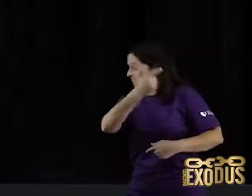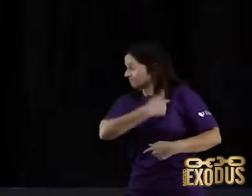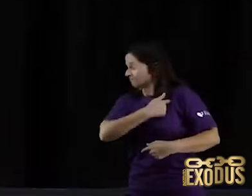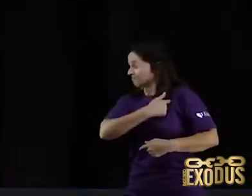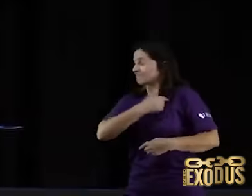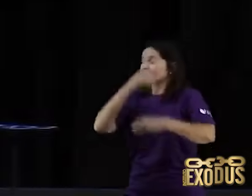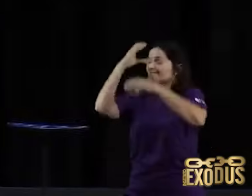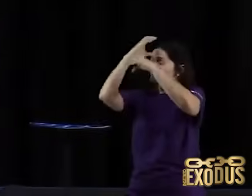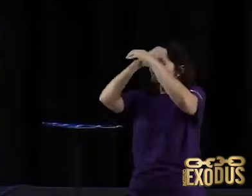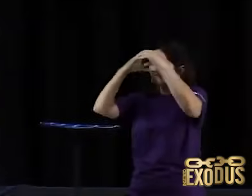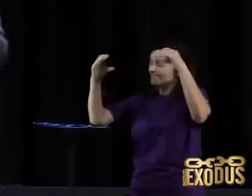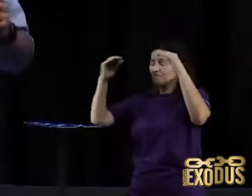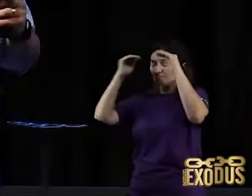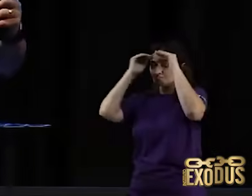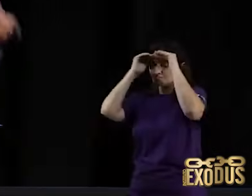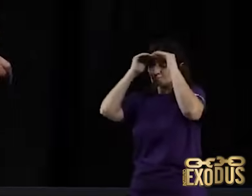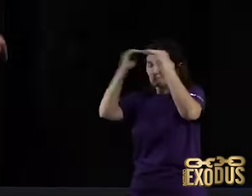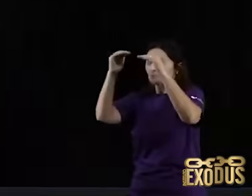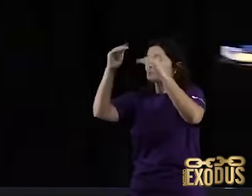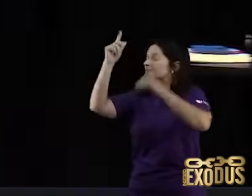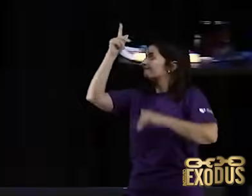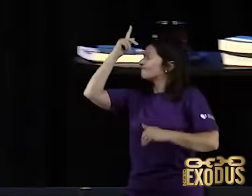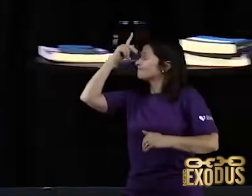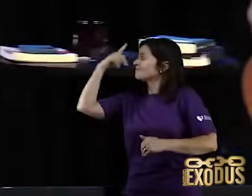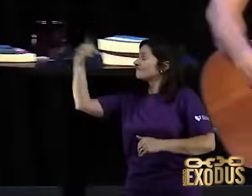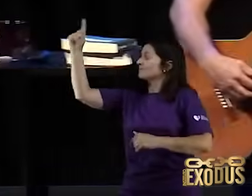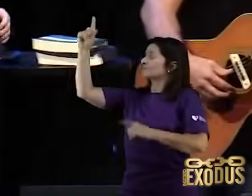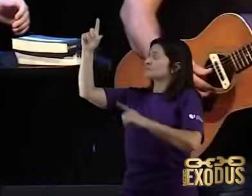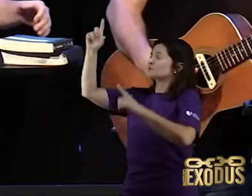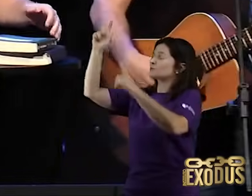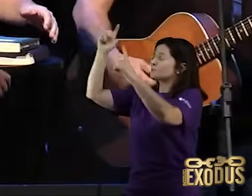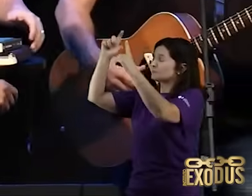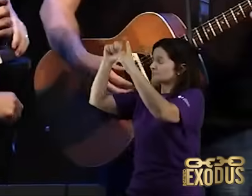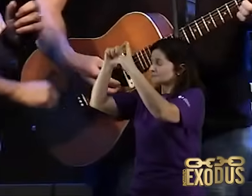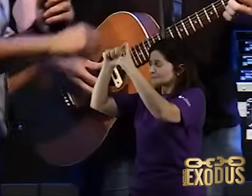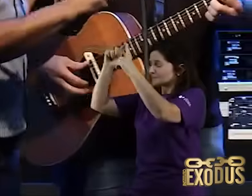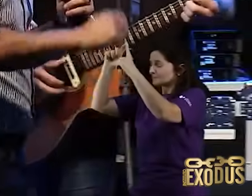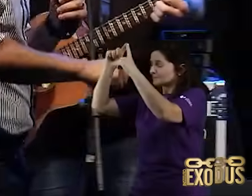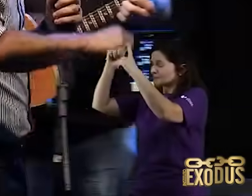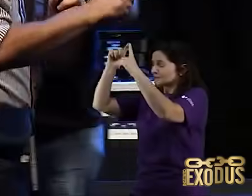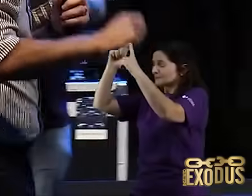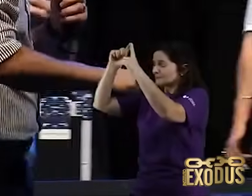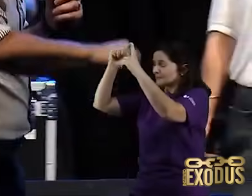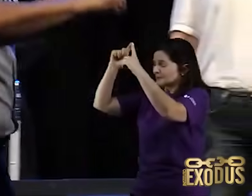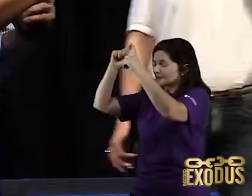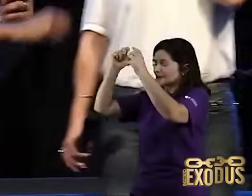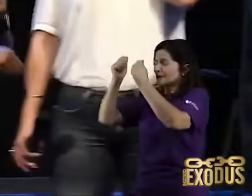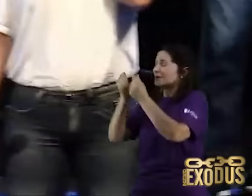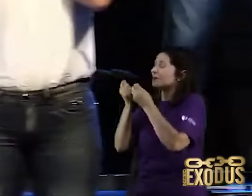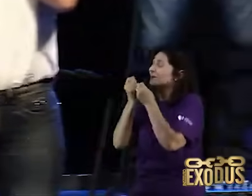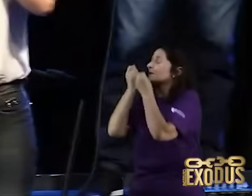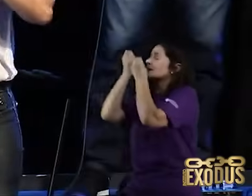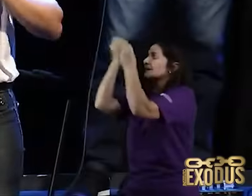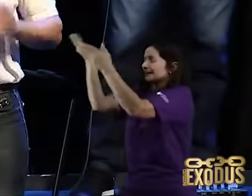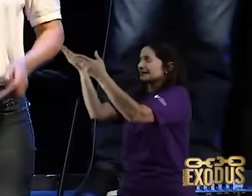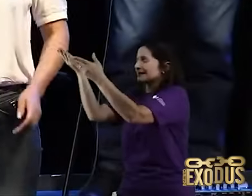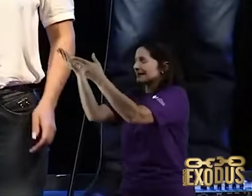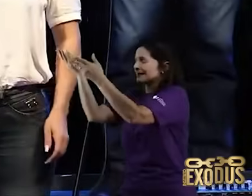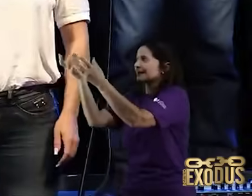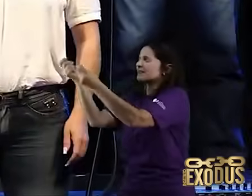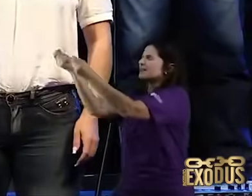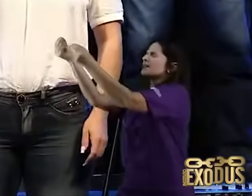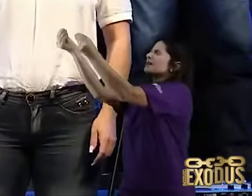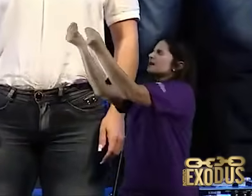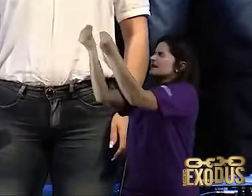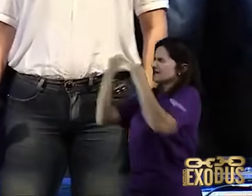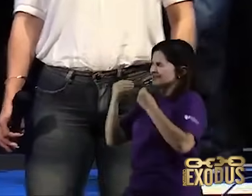tua palavra é lançar o pão sobre águas e é trazer retorno de riqueza